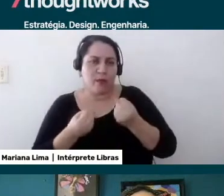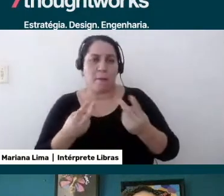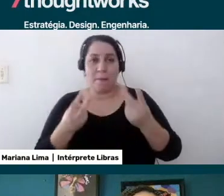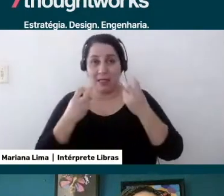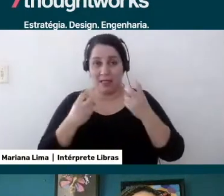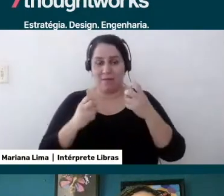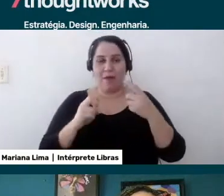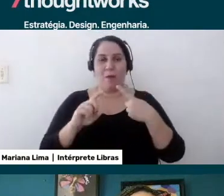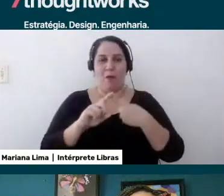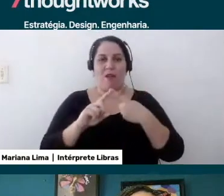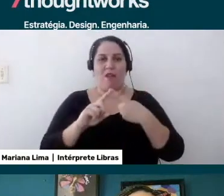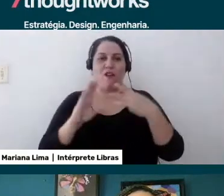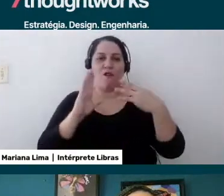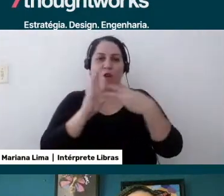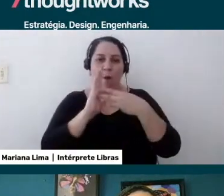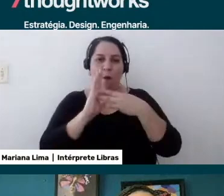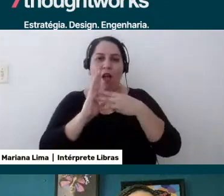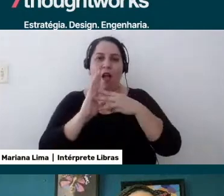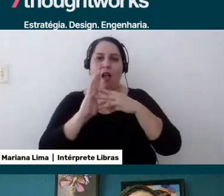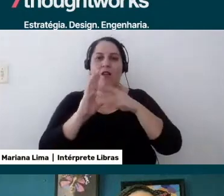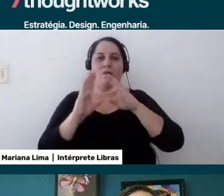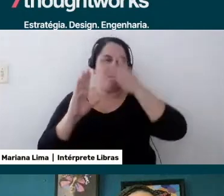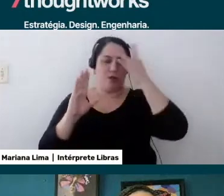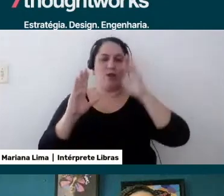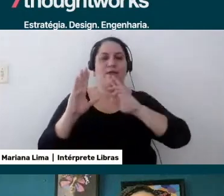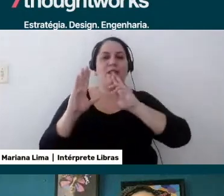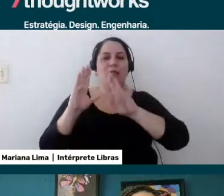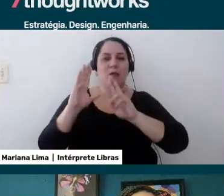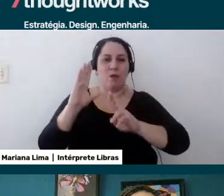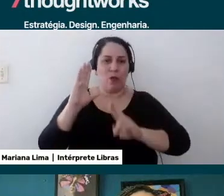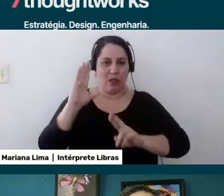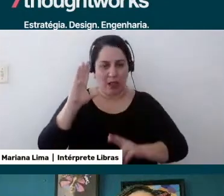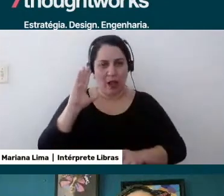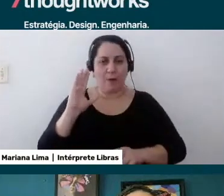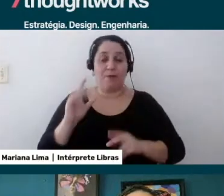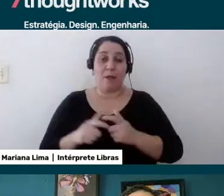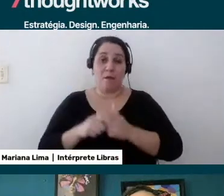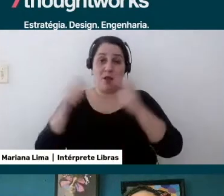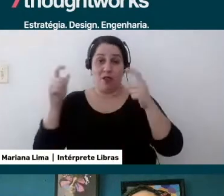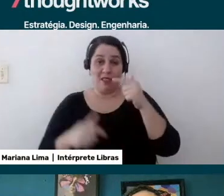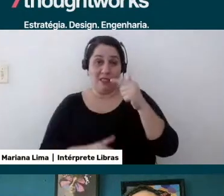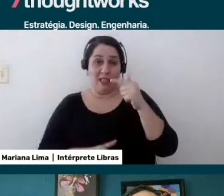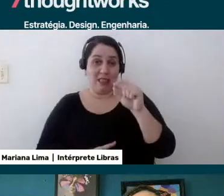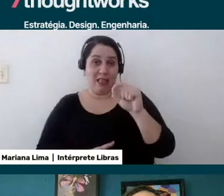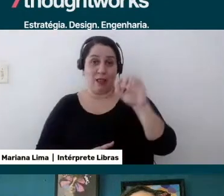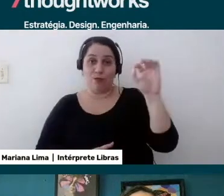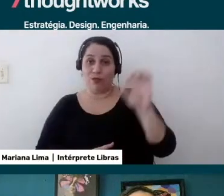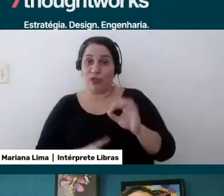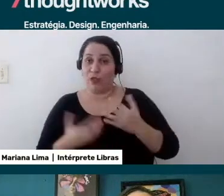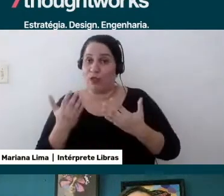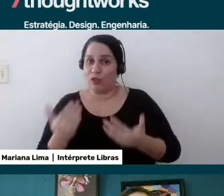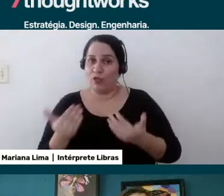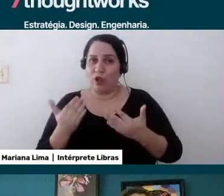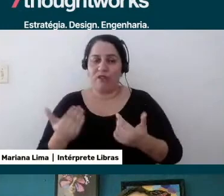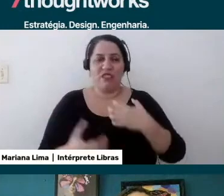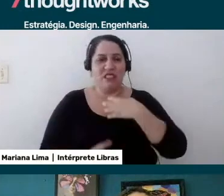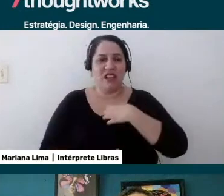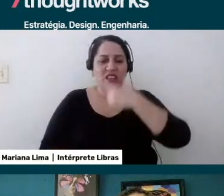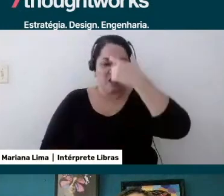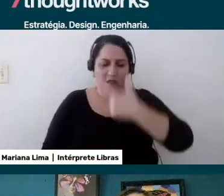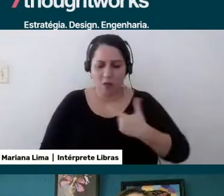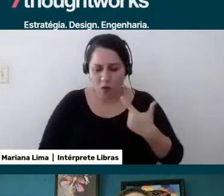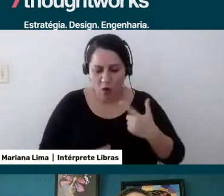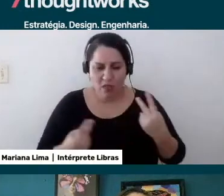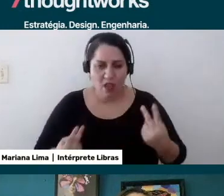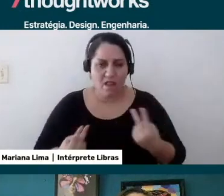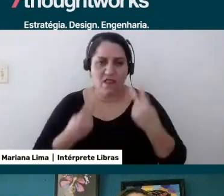no formulário é que mais de 70% dos jovens sentem que não são úteis, né? O